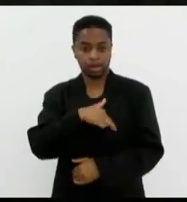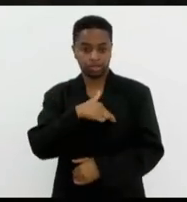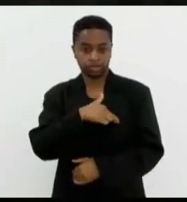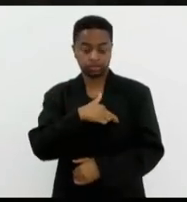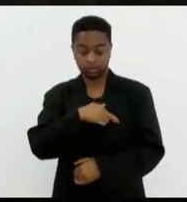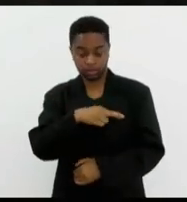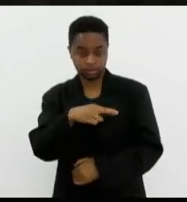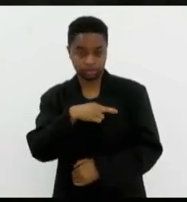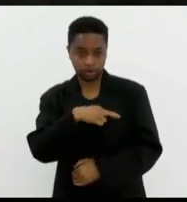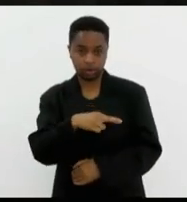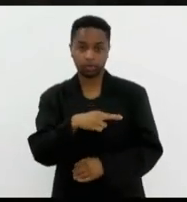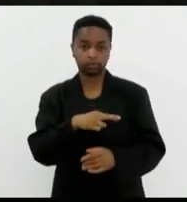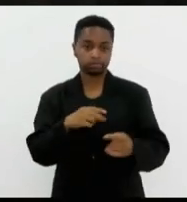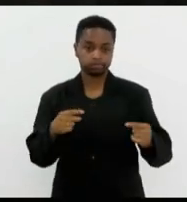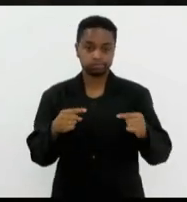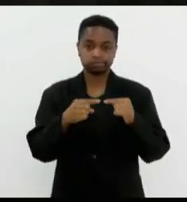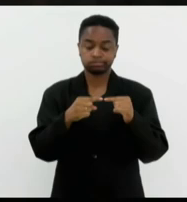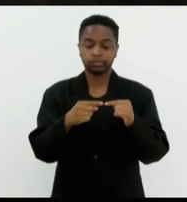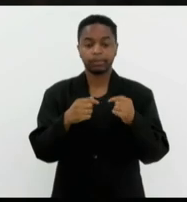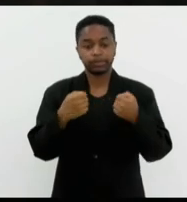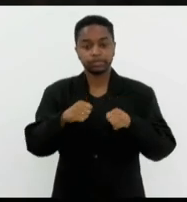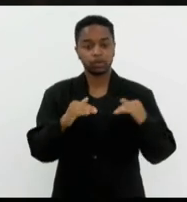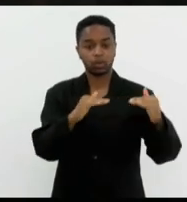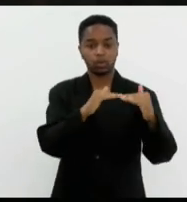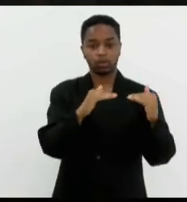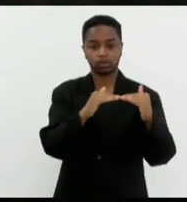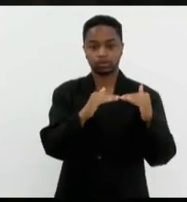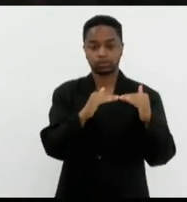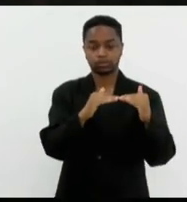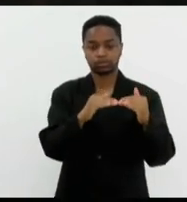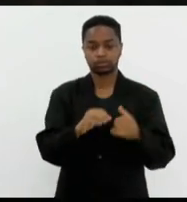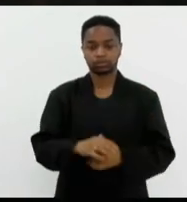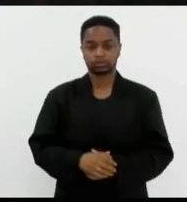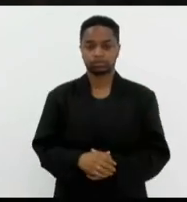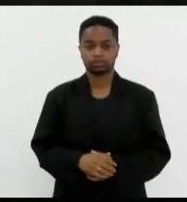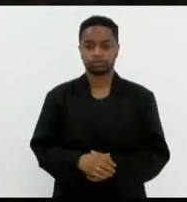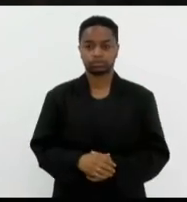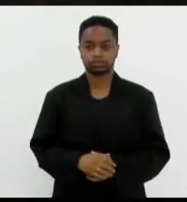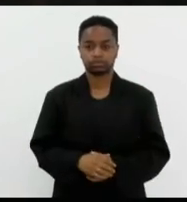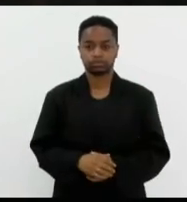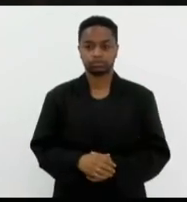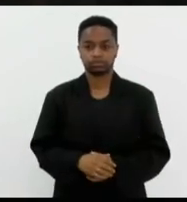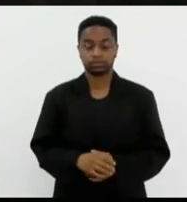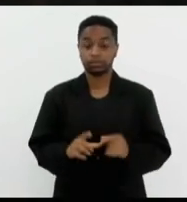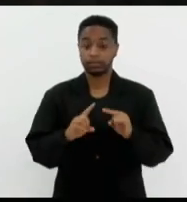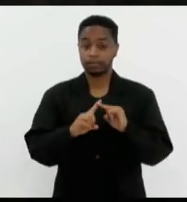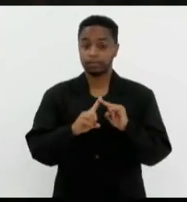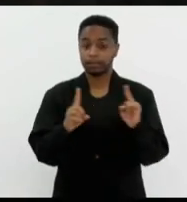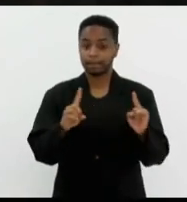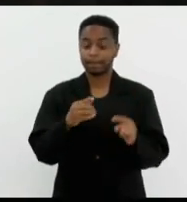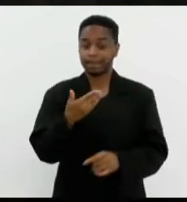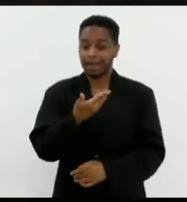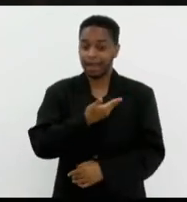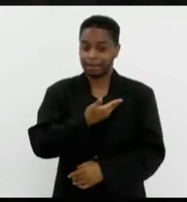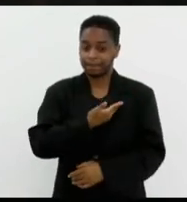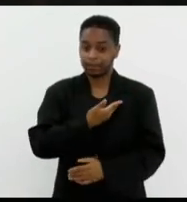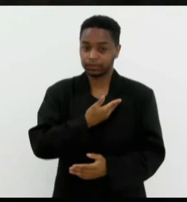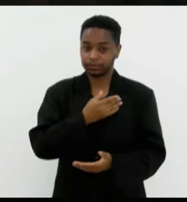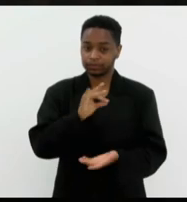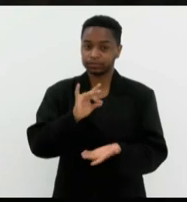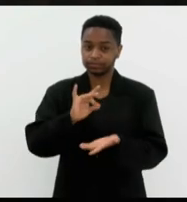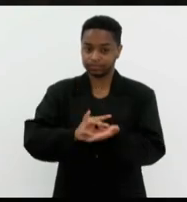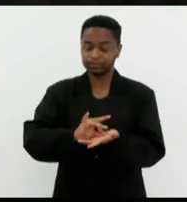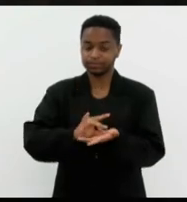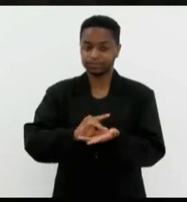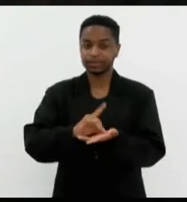político para dizer amém. E amigo é aquele